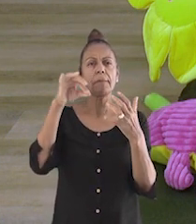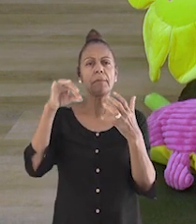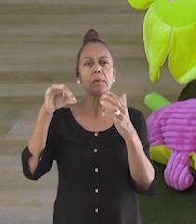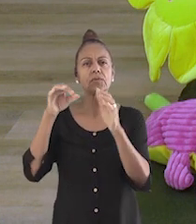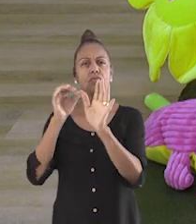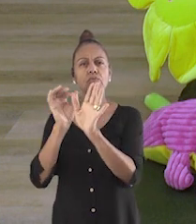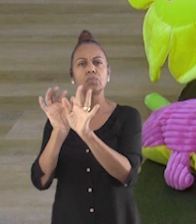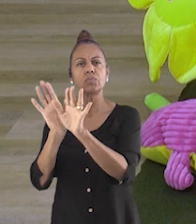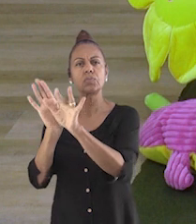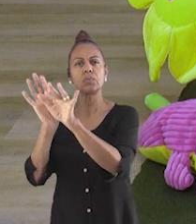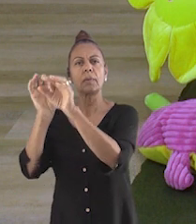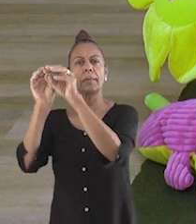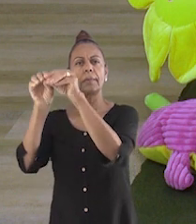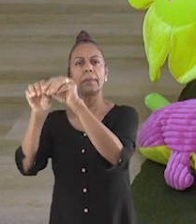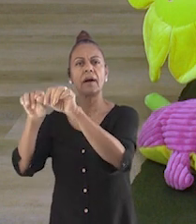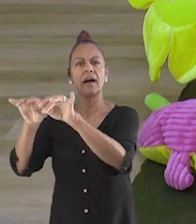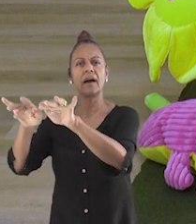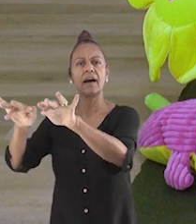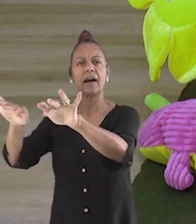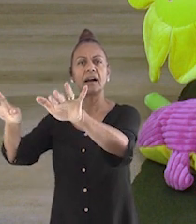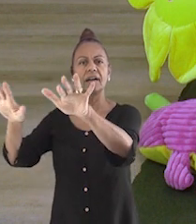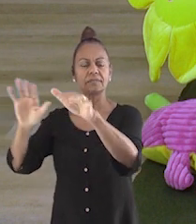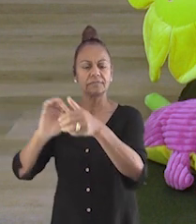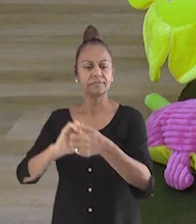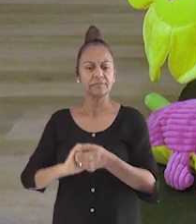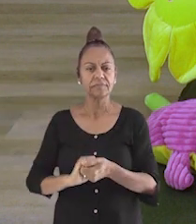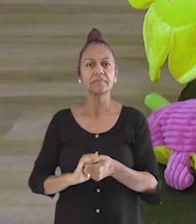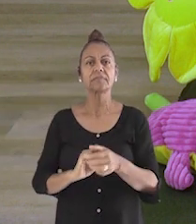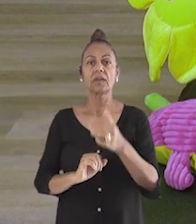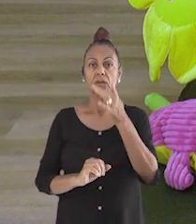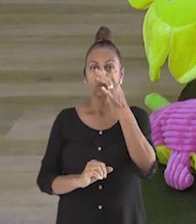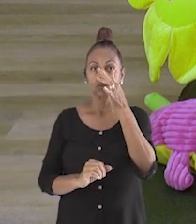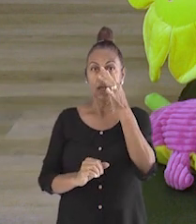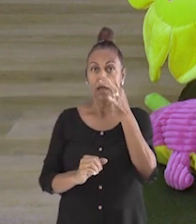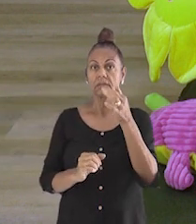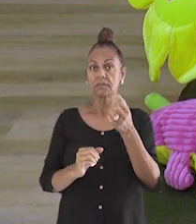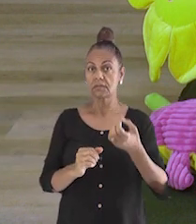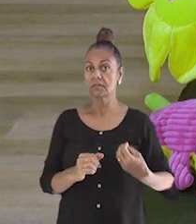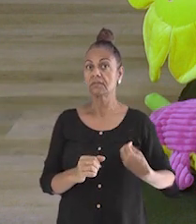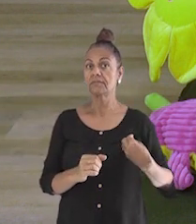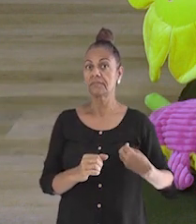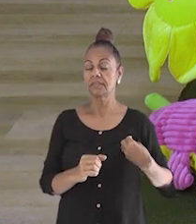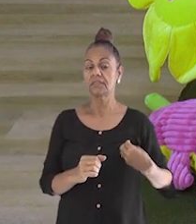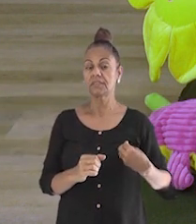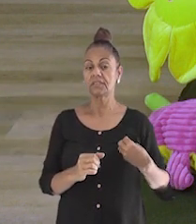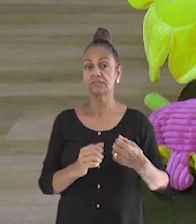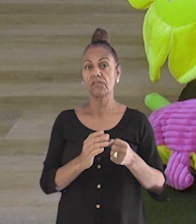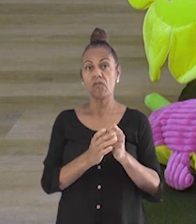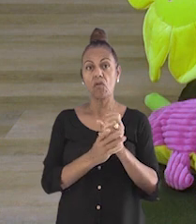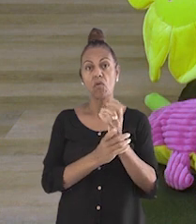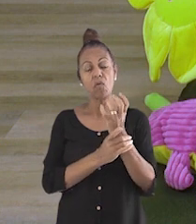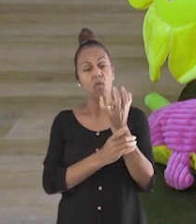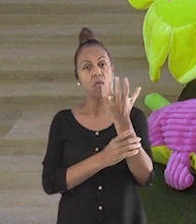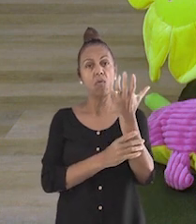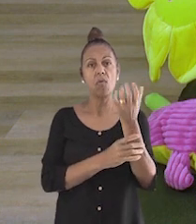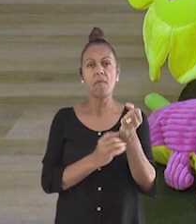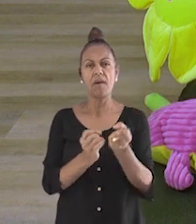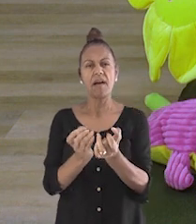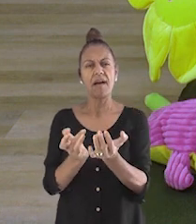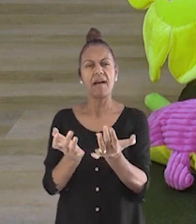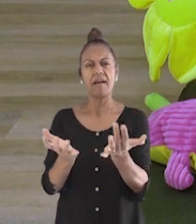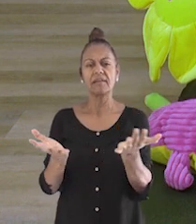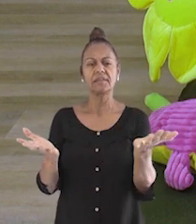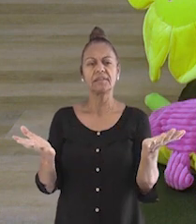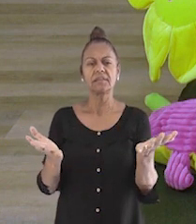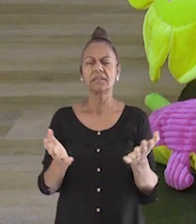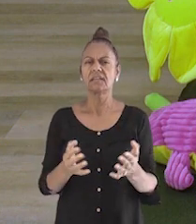importante proteger as borboletas e os jardins onde elas vivem. Não tentem pegar